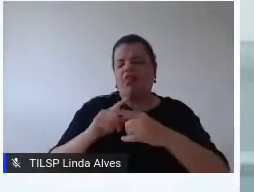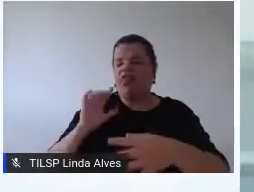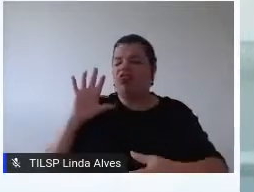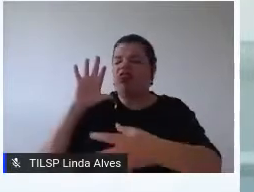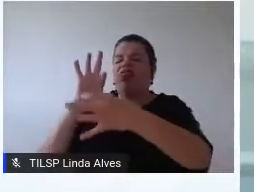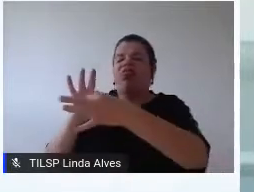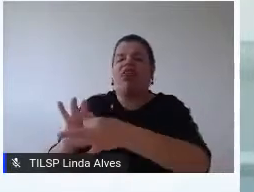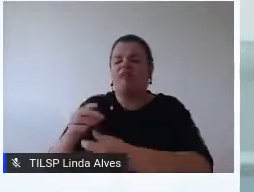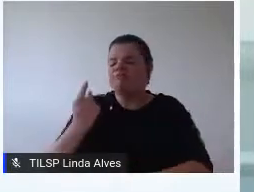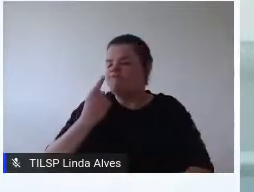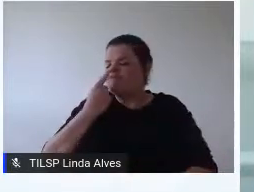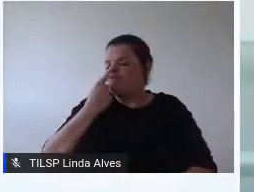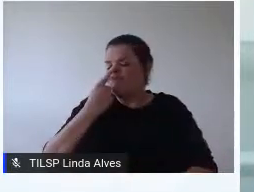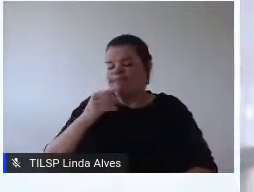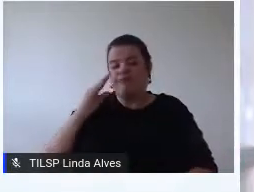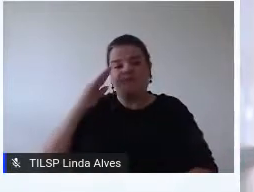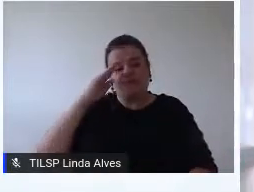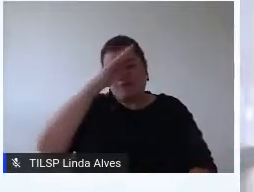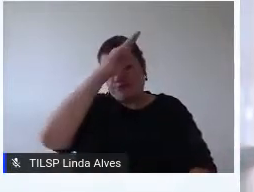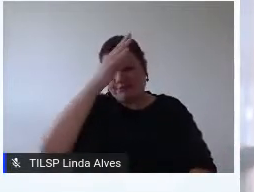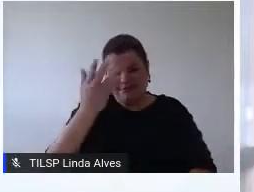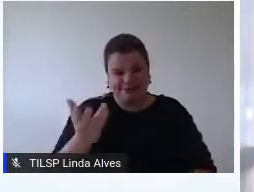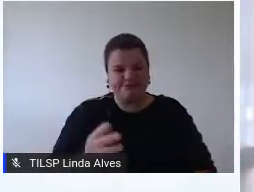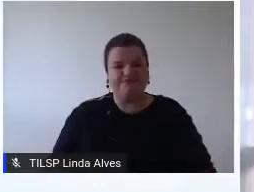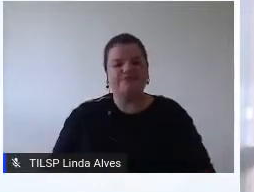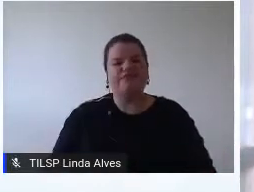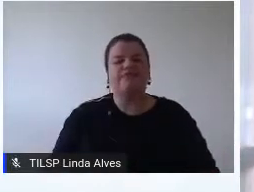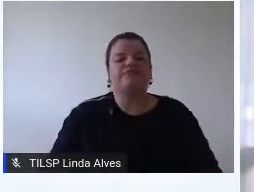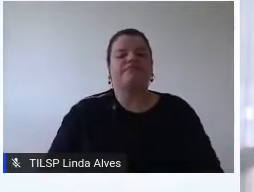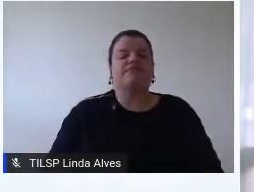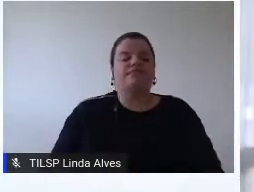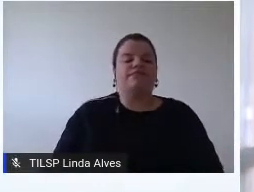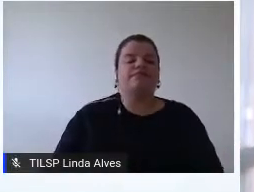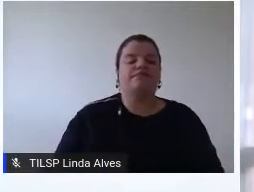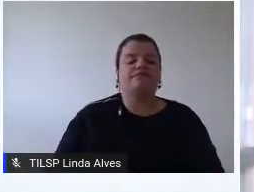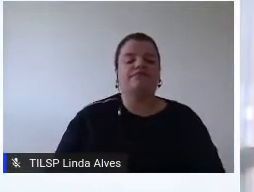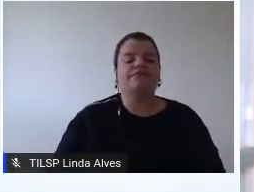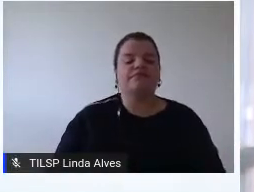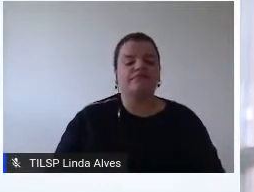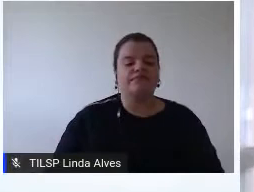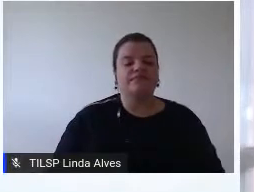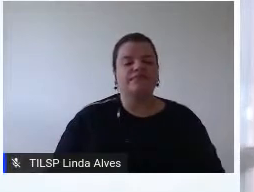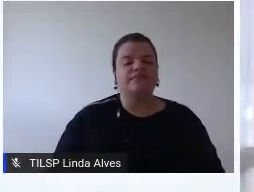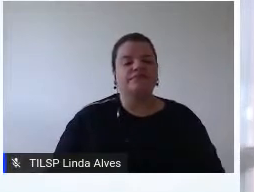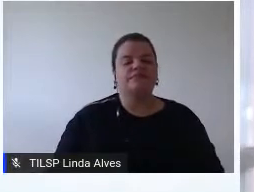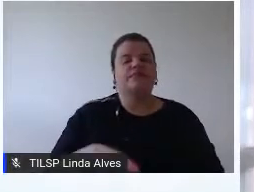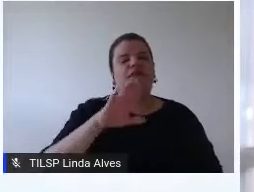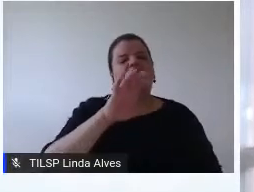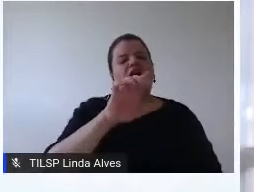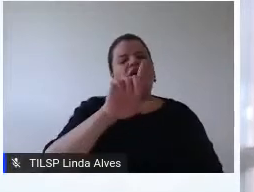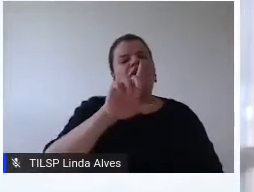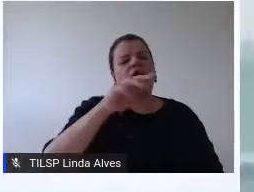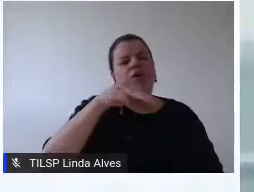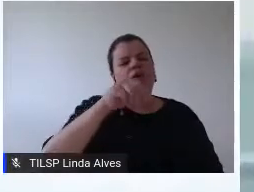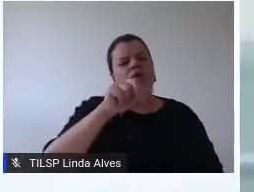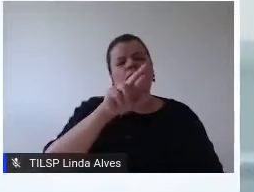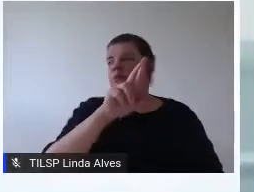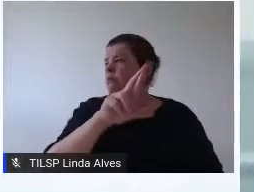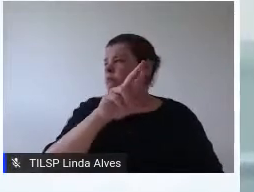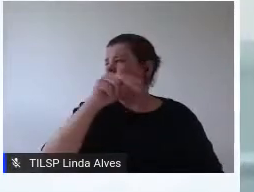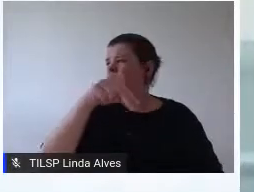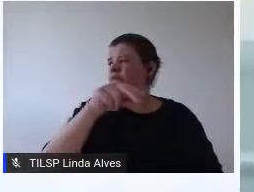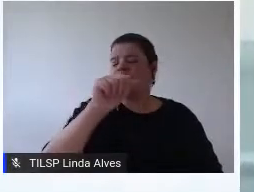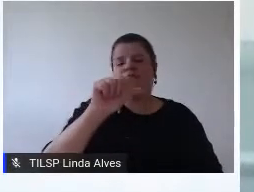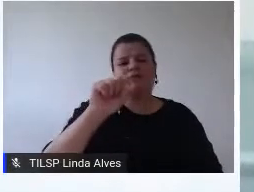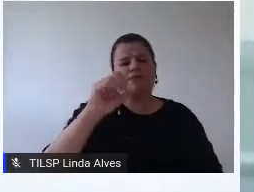são detalhes irrelevantes. Não. Aí você coloca na sequência Eumar Nascimento. O Eumar